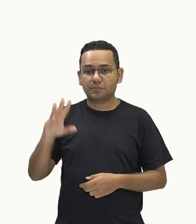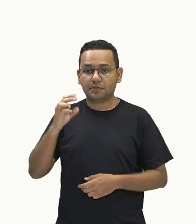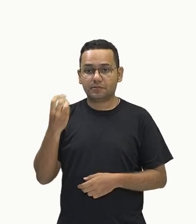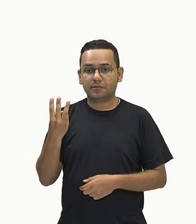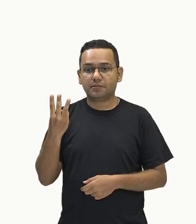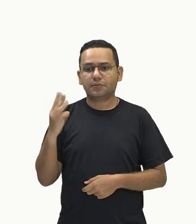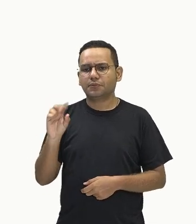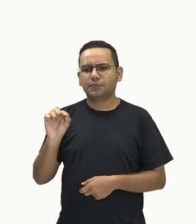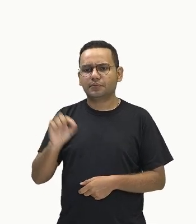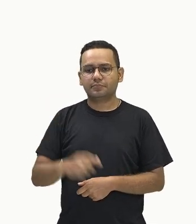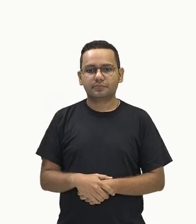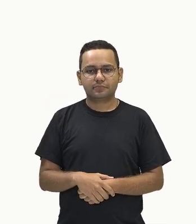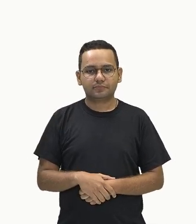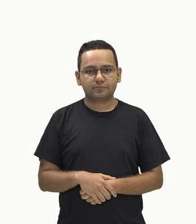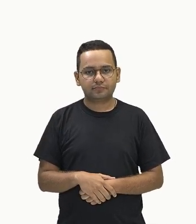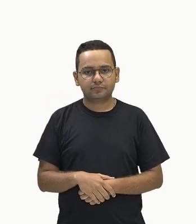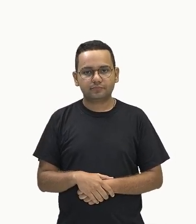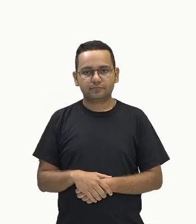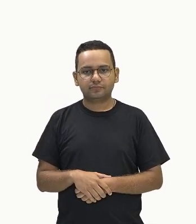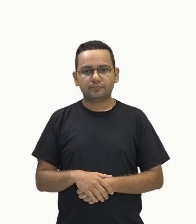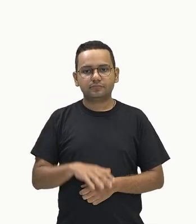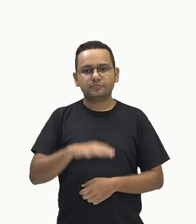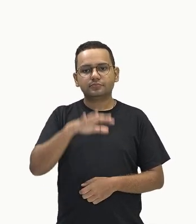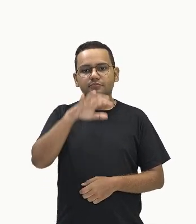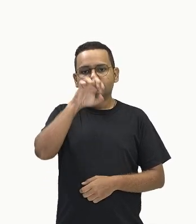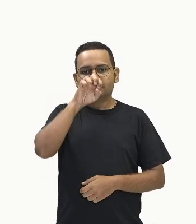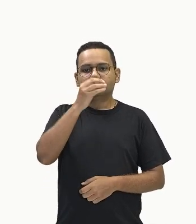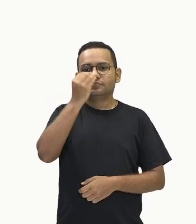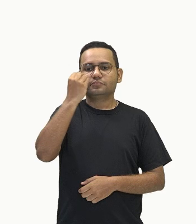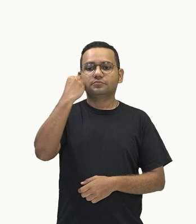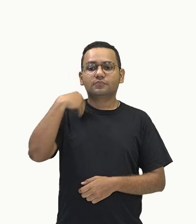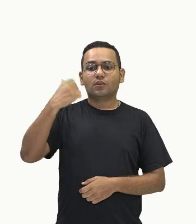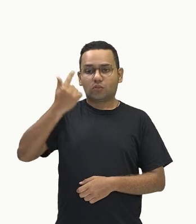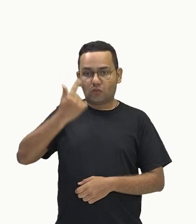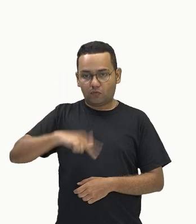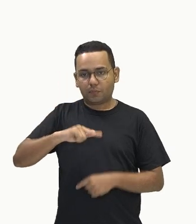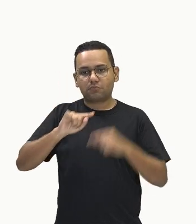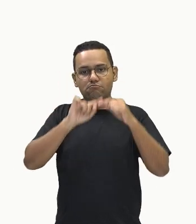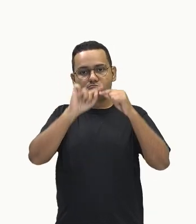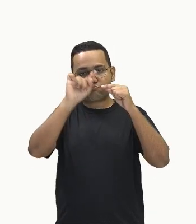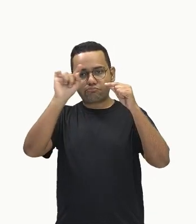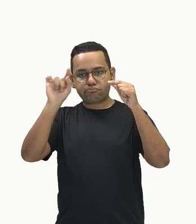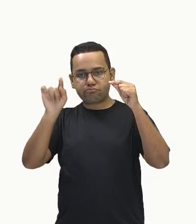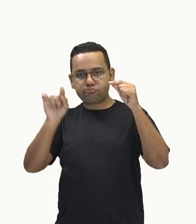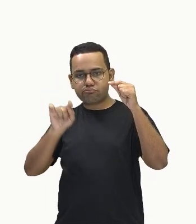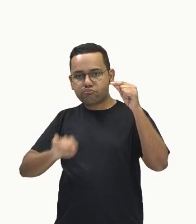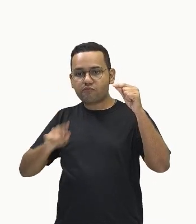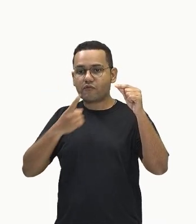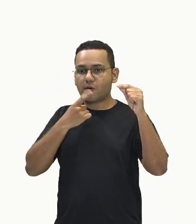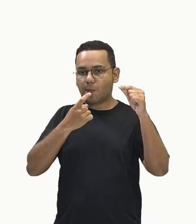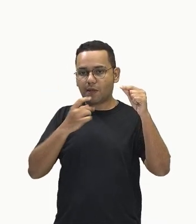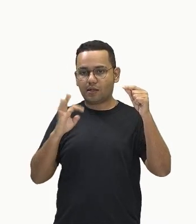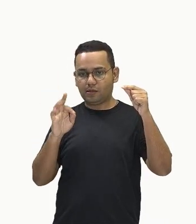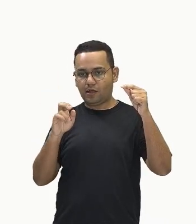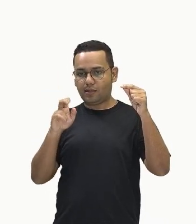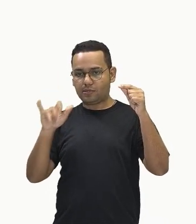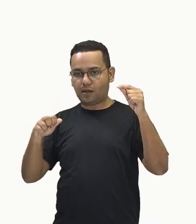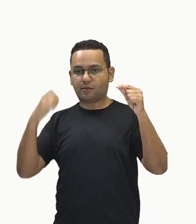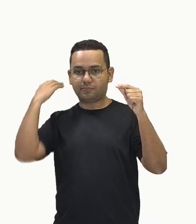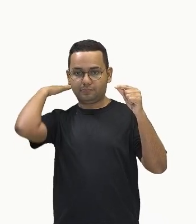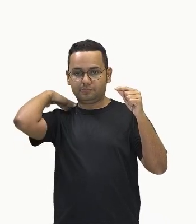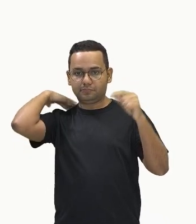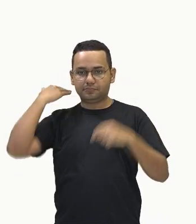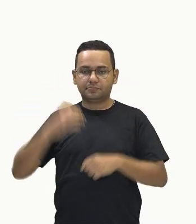quê? O ar voltando a seguir o caminho da traqueia e o